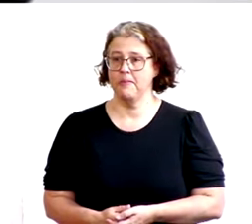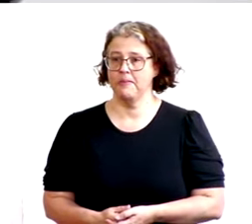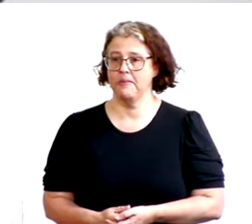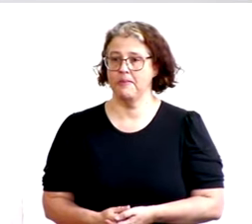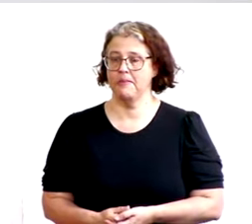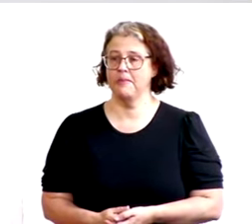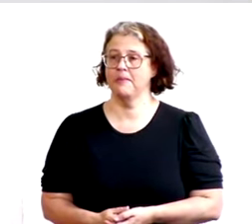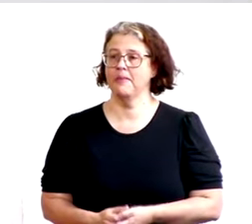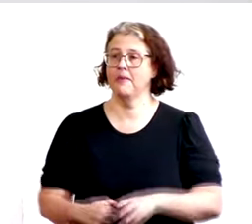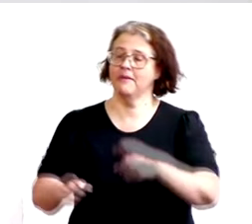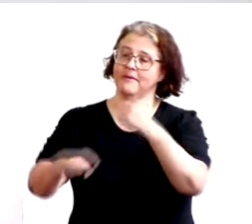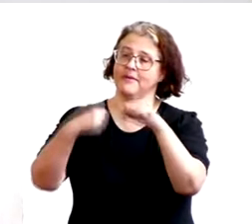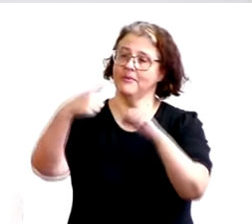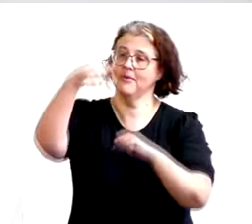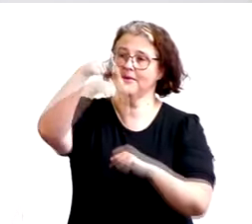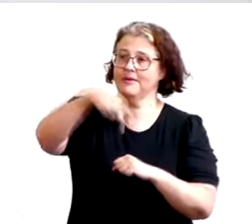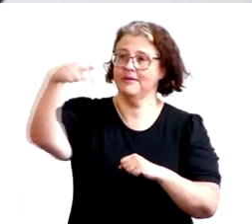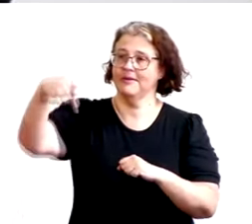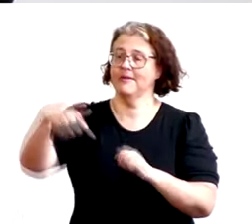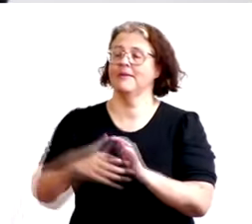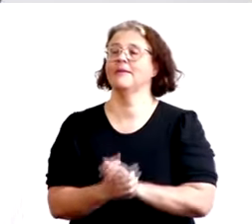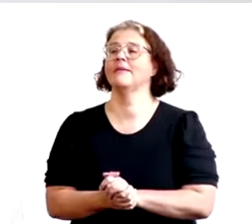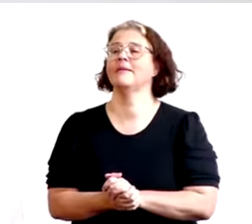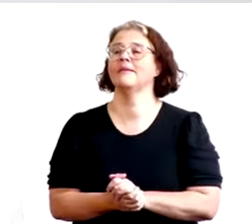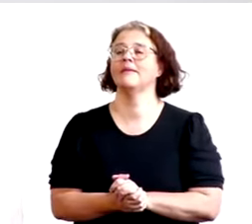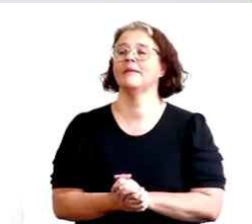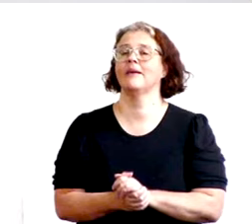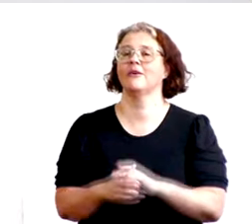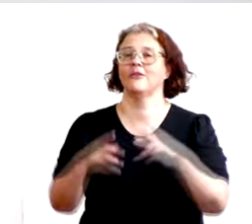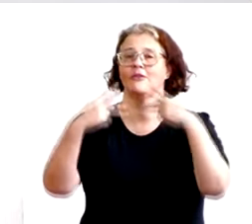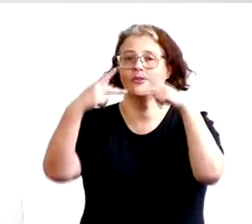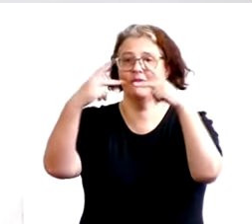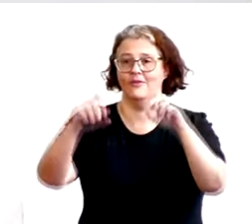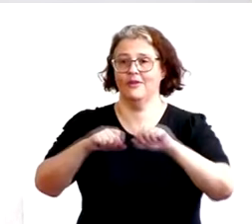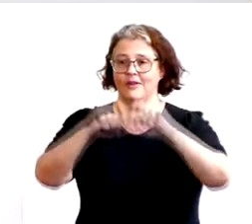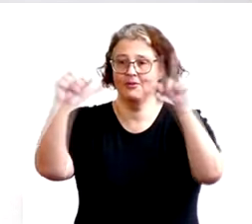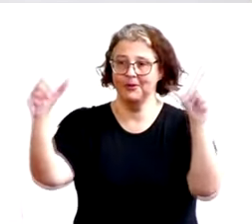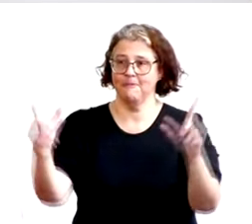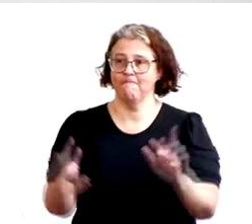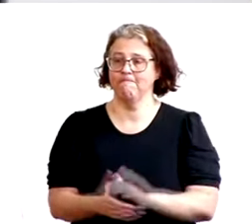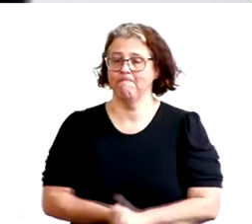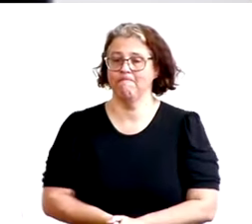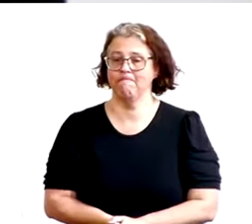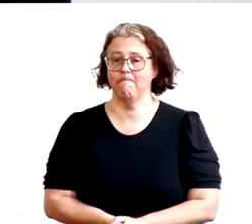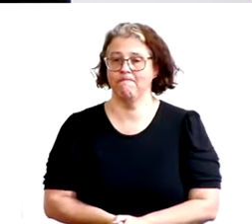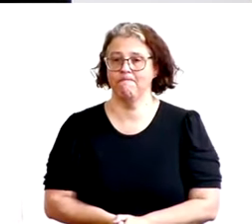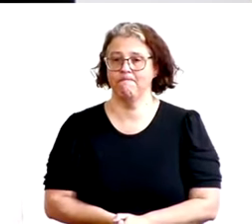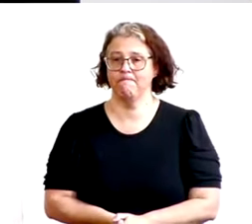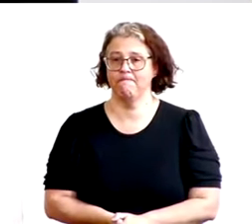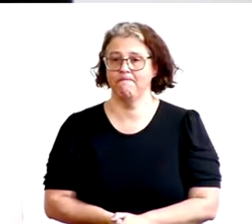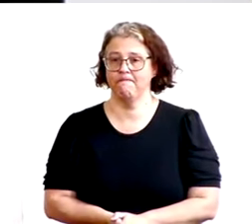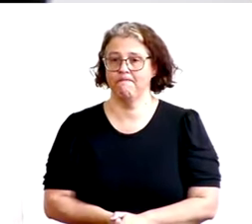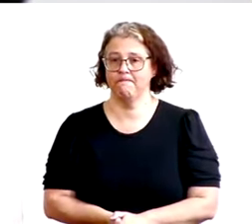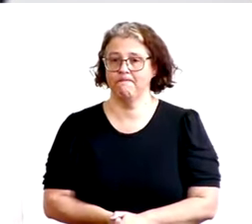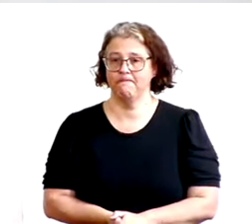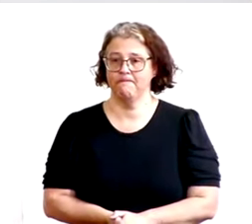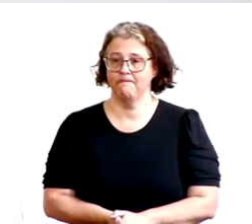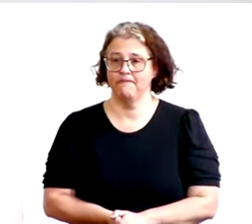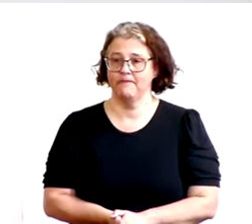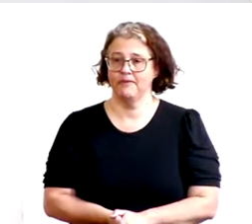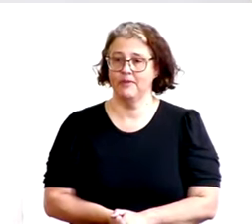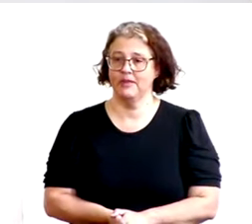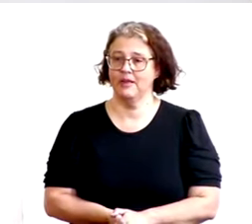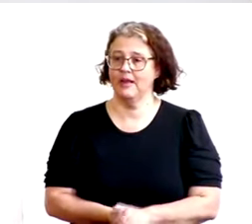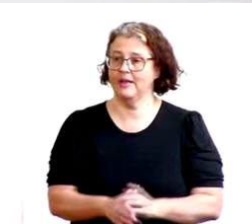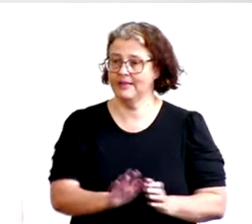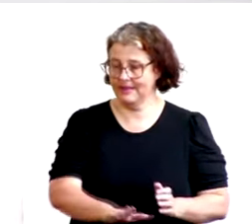Salmo 77 será o Salmo da nossa exposição nesta manhã vamos nos dirigir as